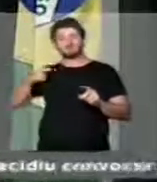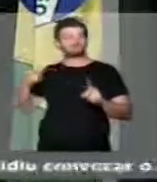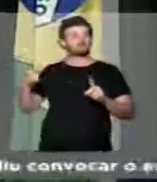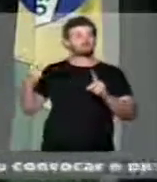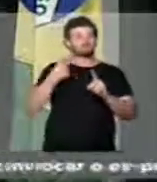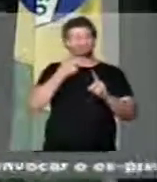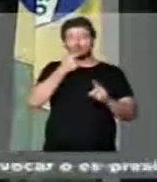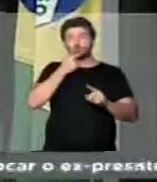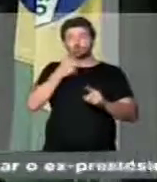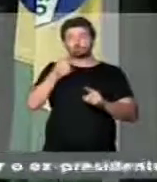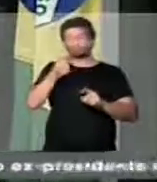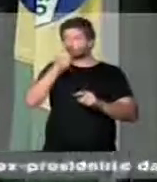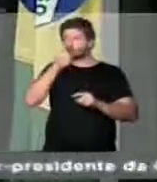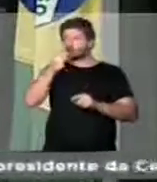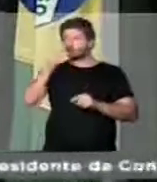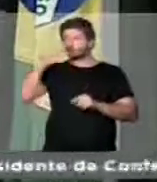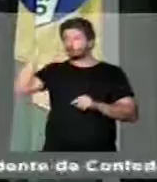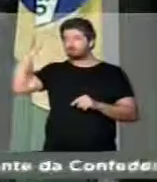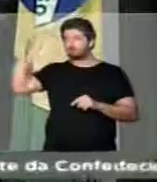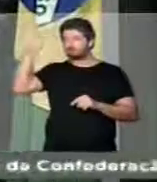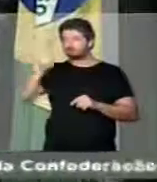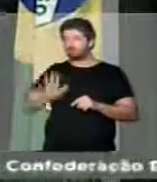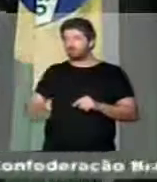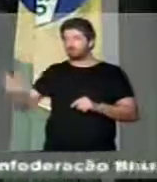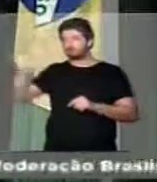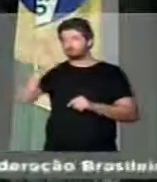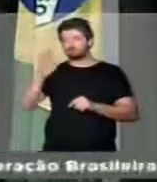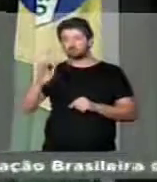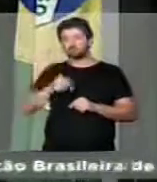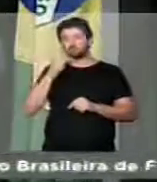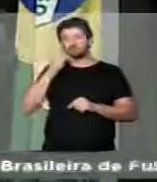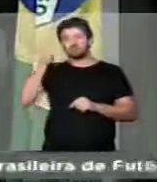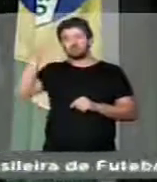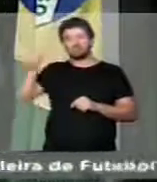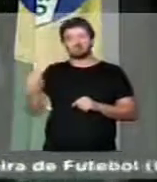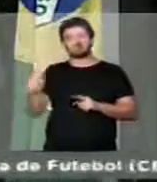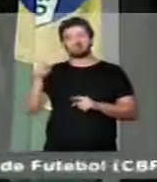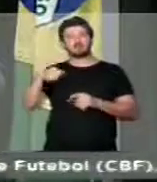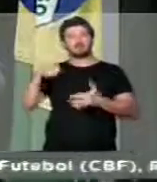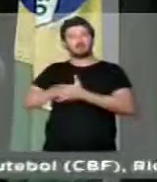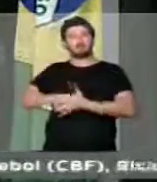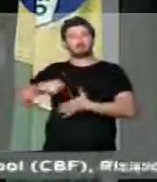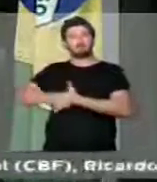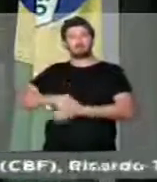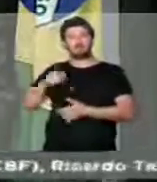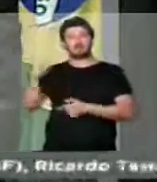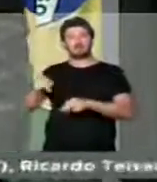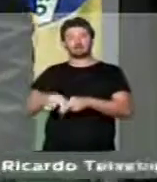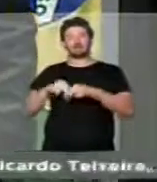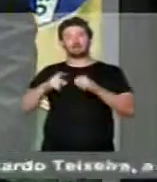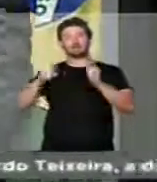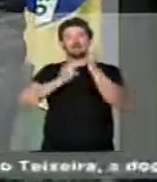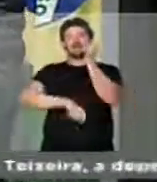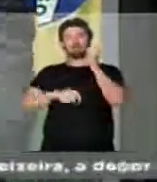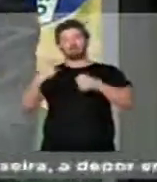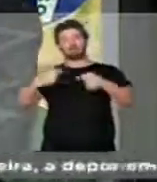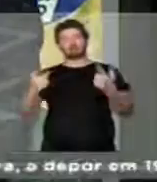um jornalista respeitado em todo o nosso país e fazer dele um saco de pancadas por uma raiva